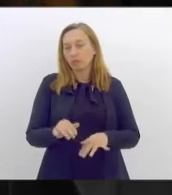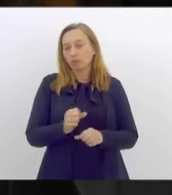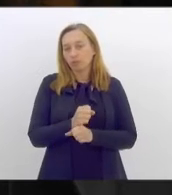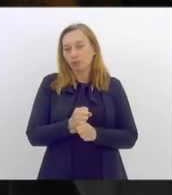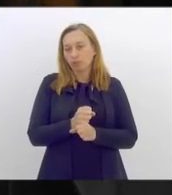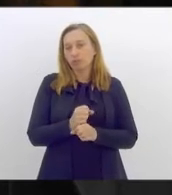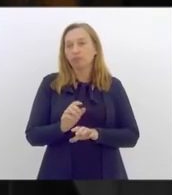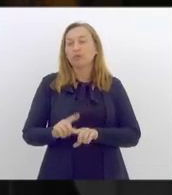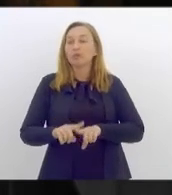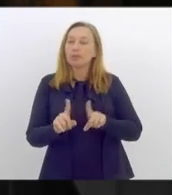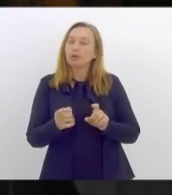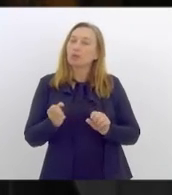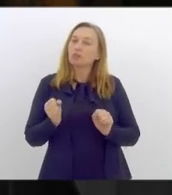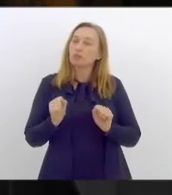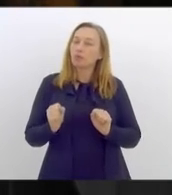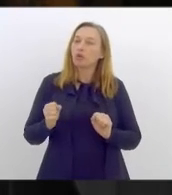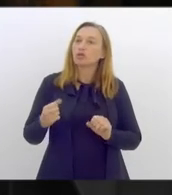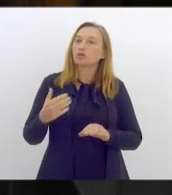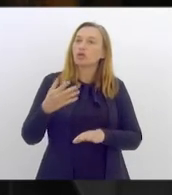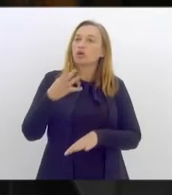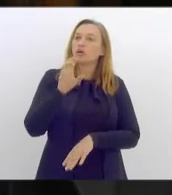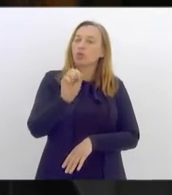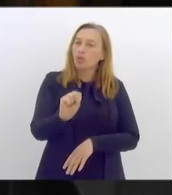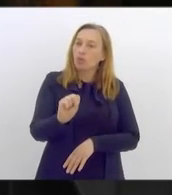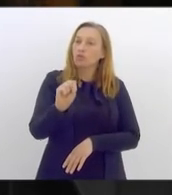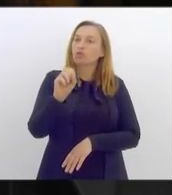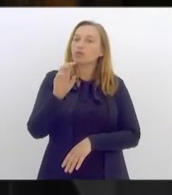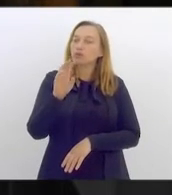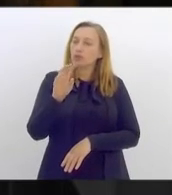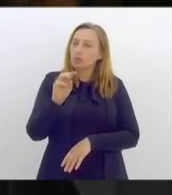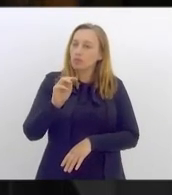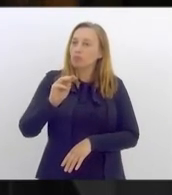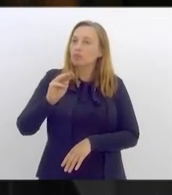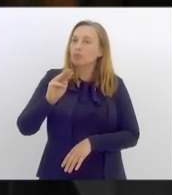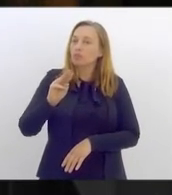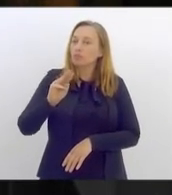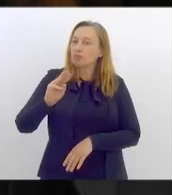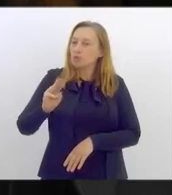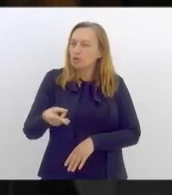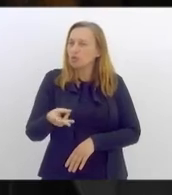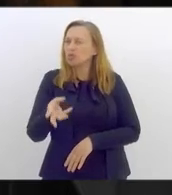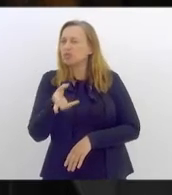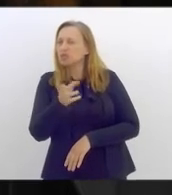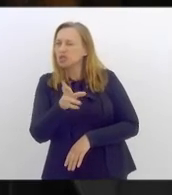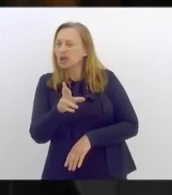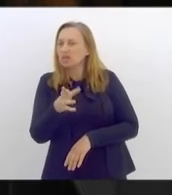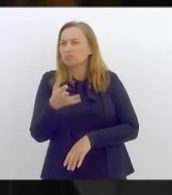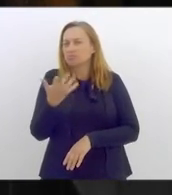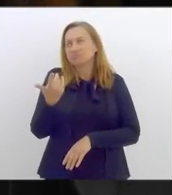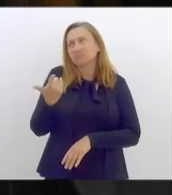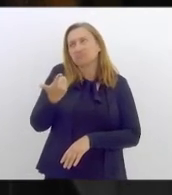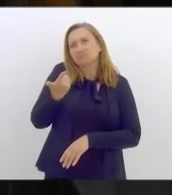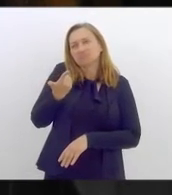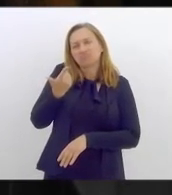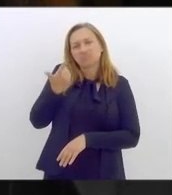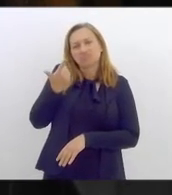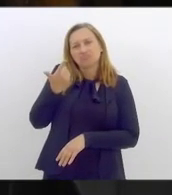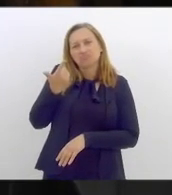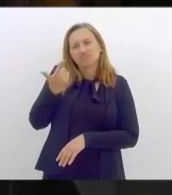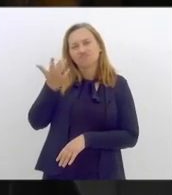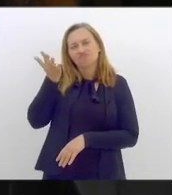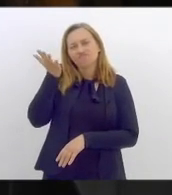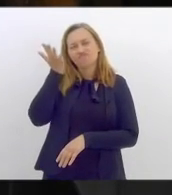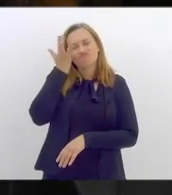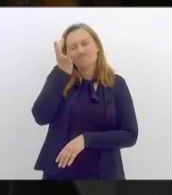chegar a 8 bilhões de reais eu não consigo compreender